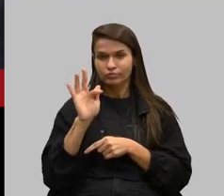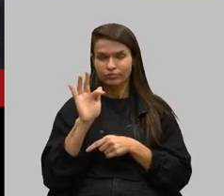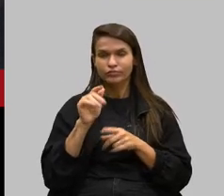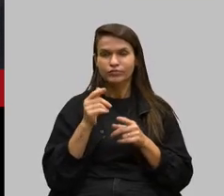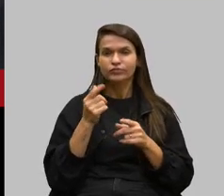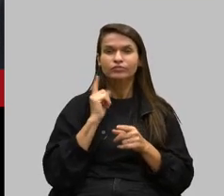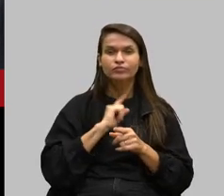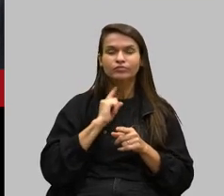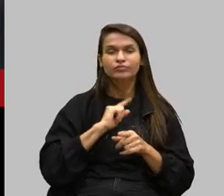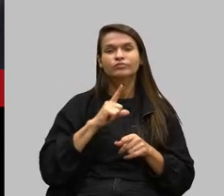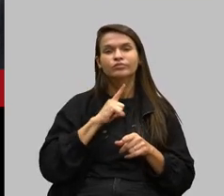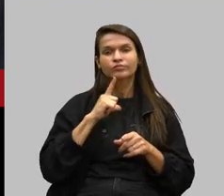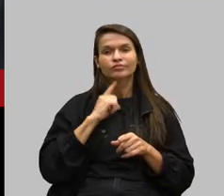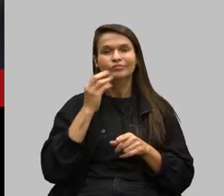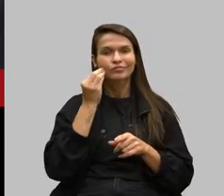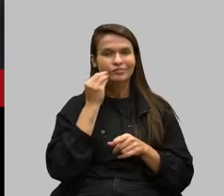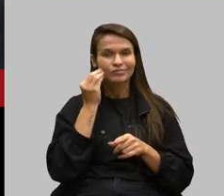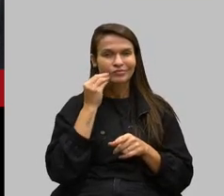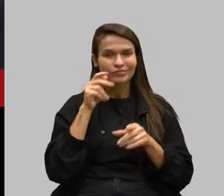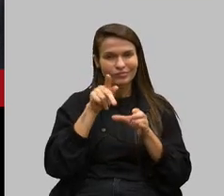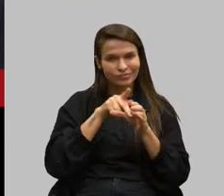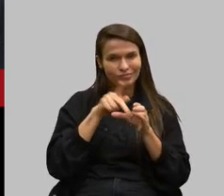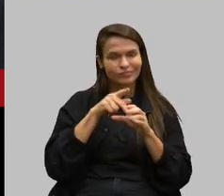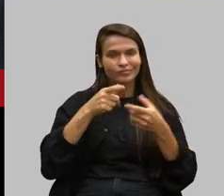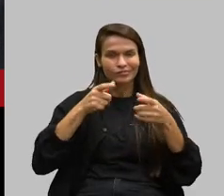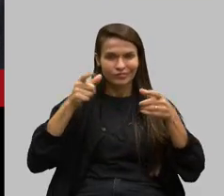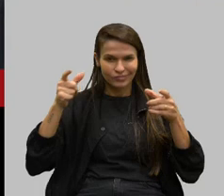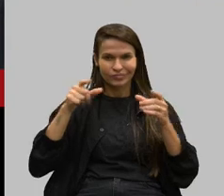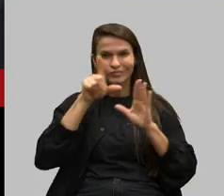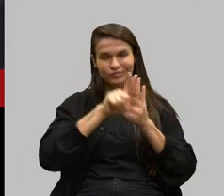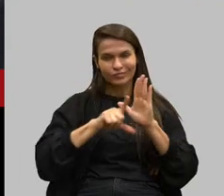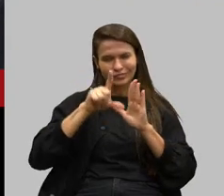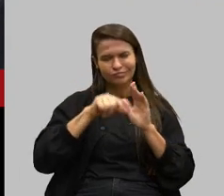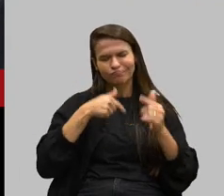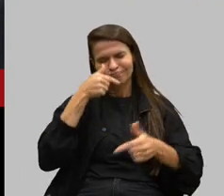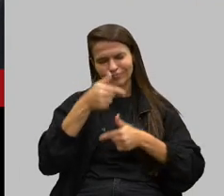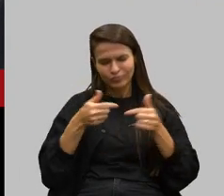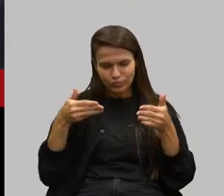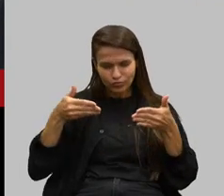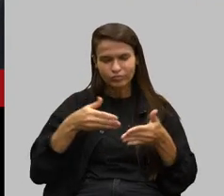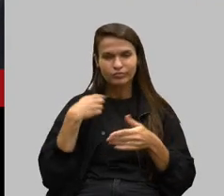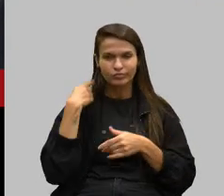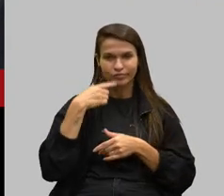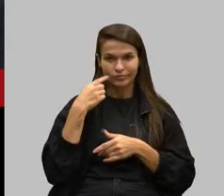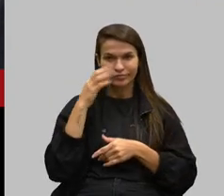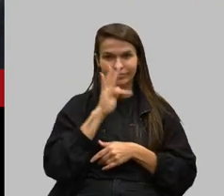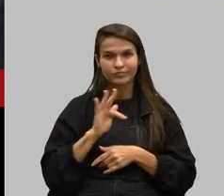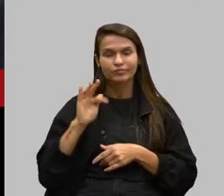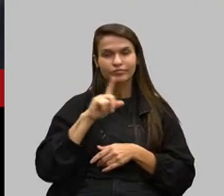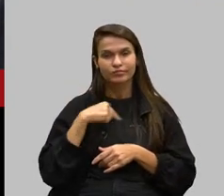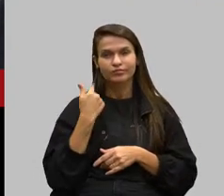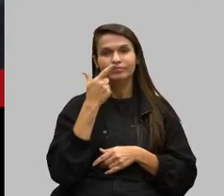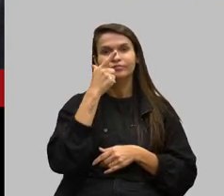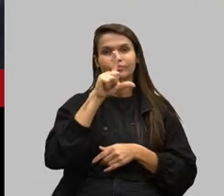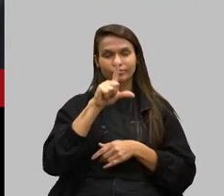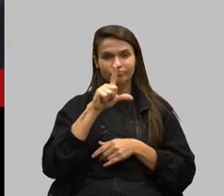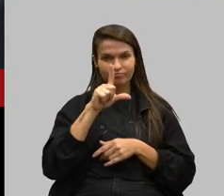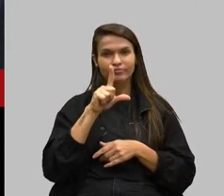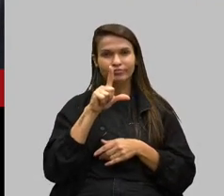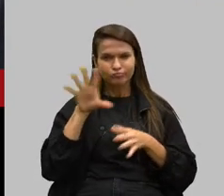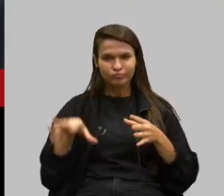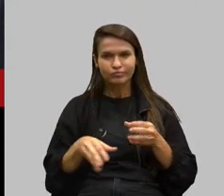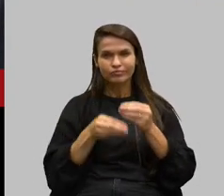tem o teste do pezinho ampliado essa foi uma legislação que eu trabalhei muito enquanto deputado federal para que nós conseguíssemos colocar no